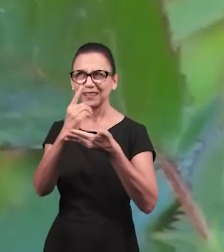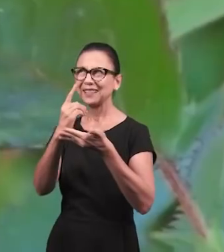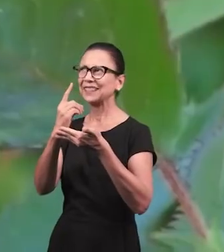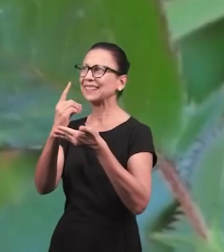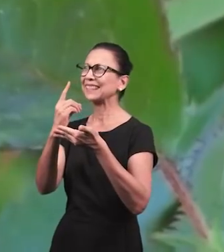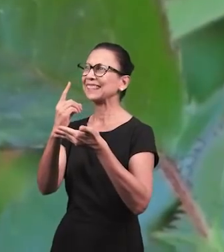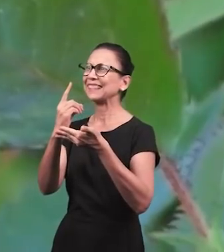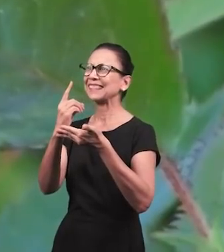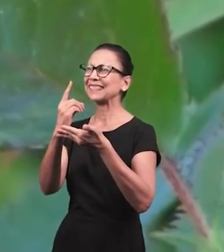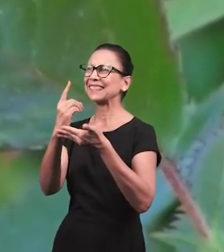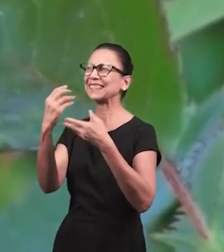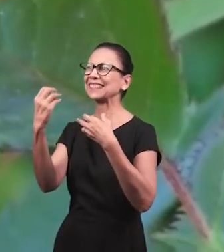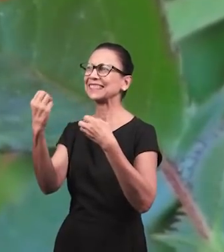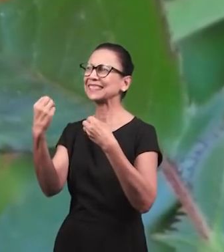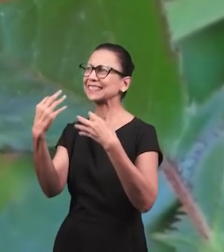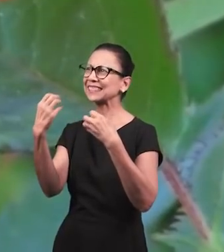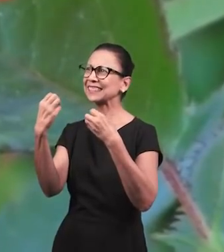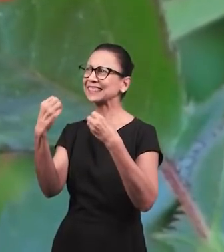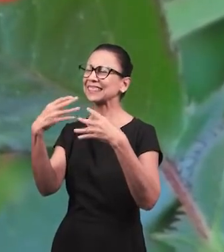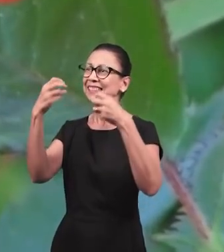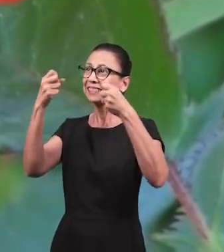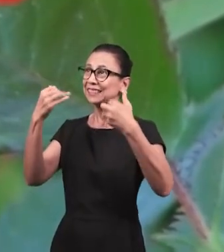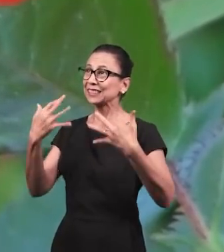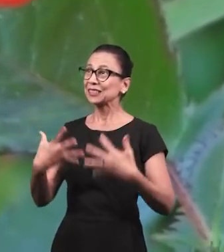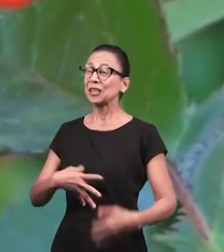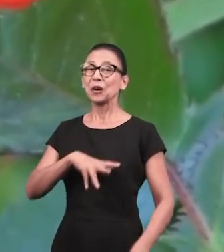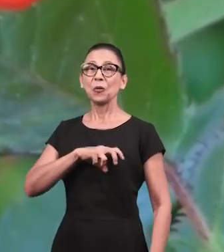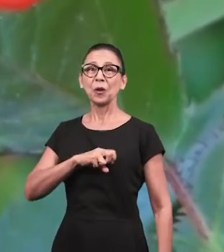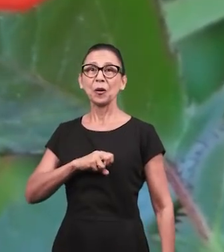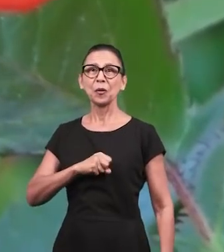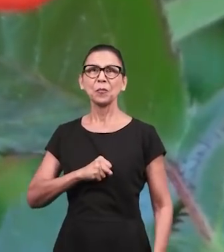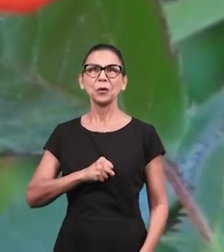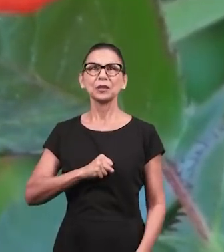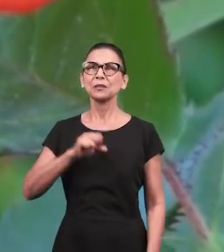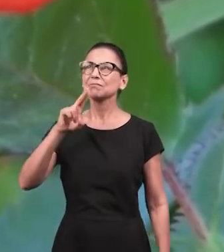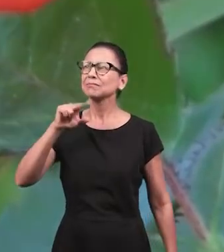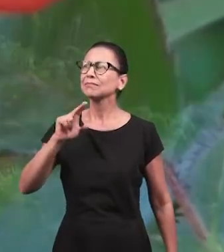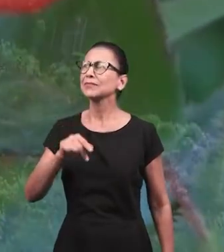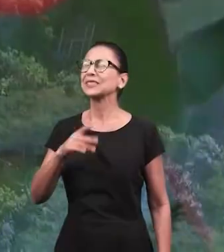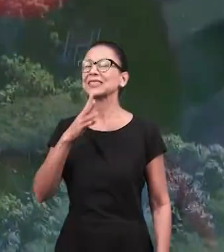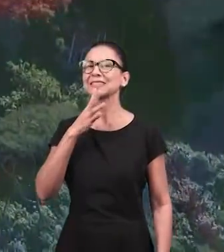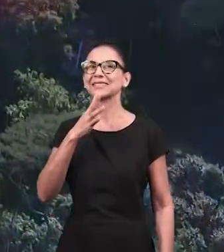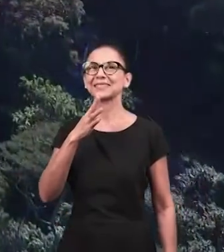falou-me de um amor que jamais conheci,